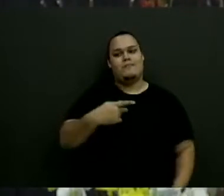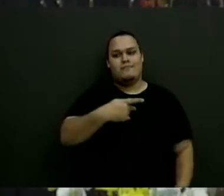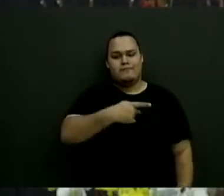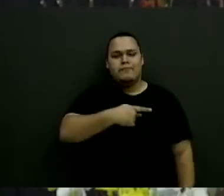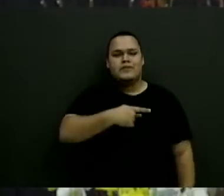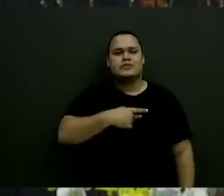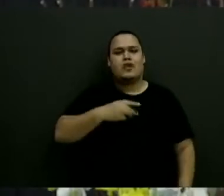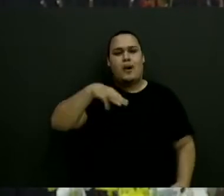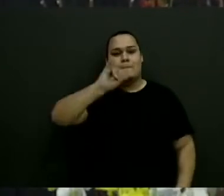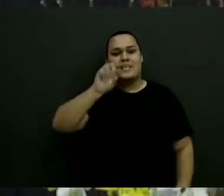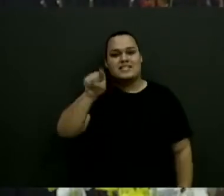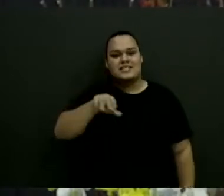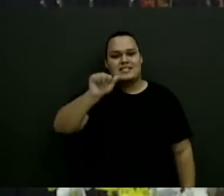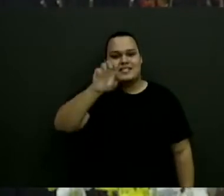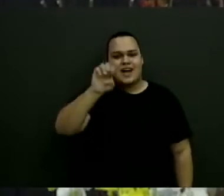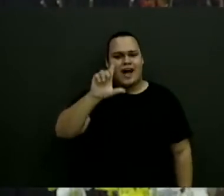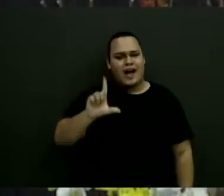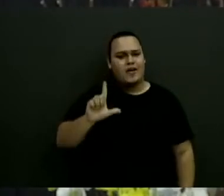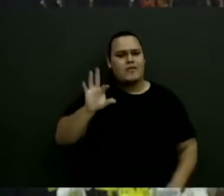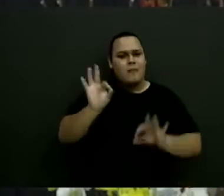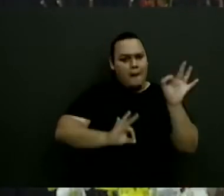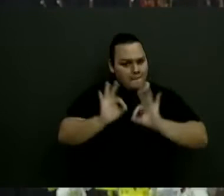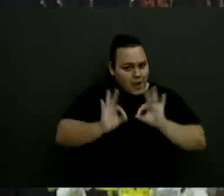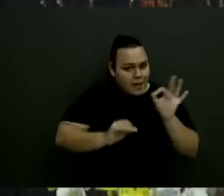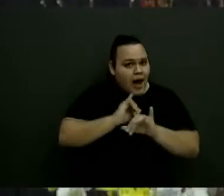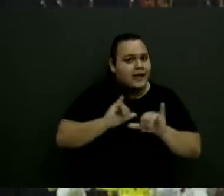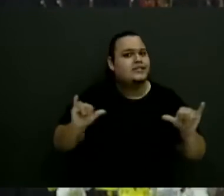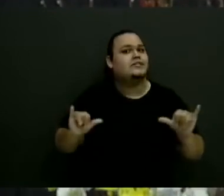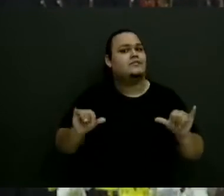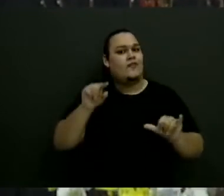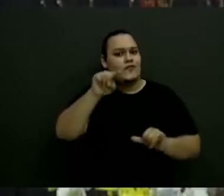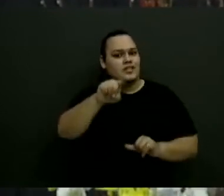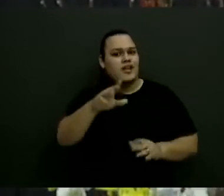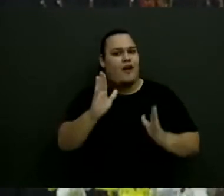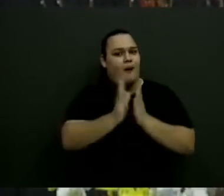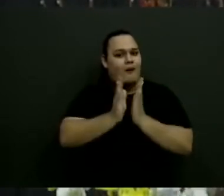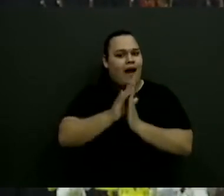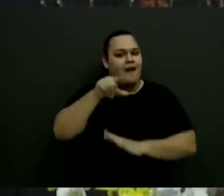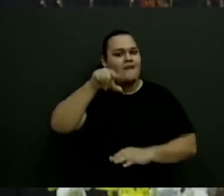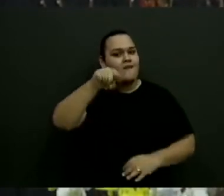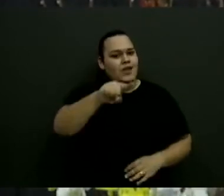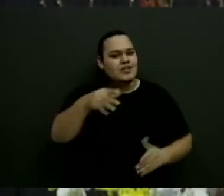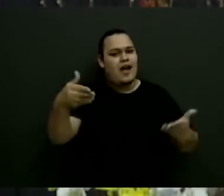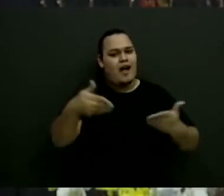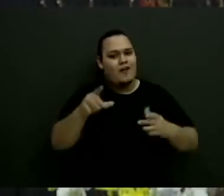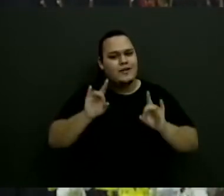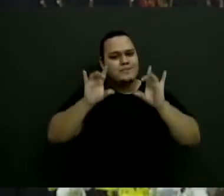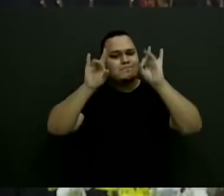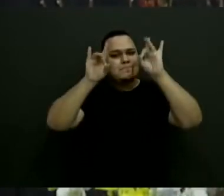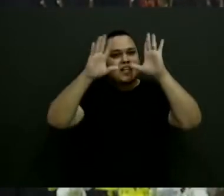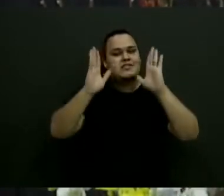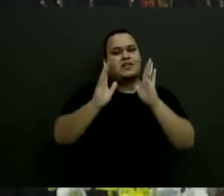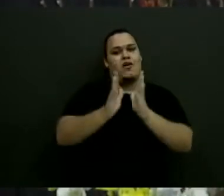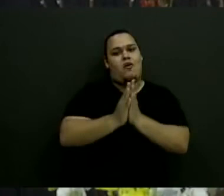o tempo de você buscar a presença do Senhor, de você orar, de você se separar para aquilo que Deus vai fazer. Vai